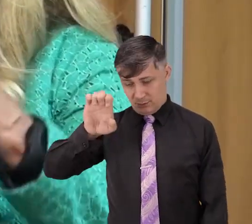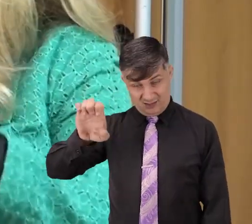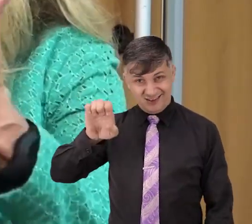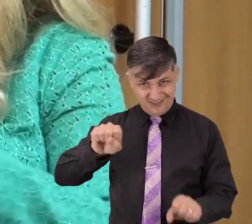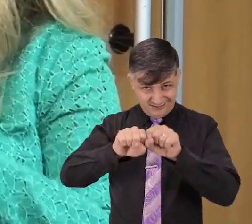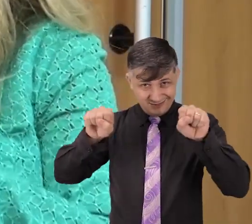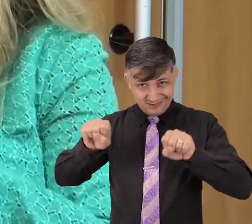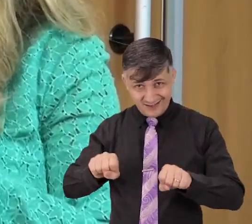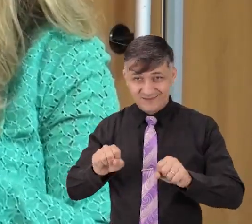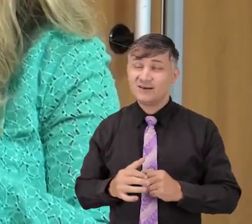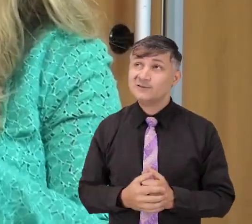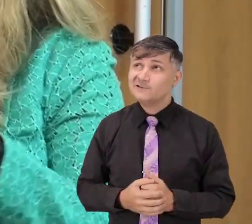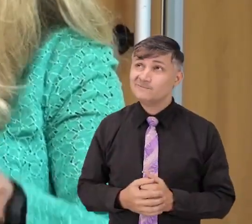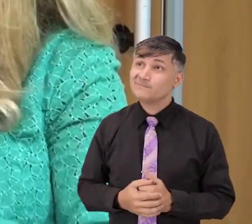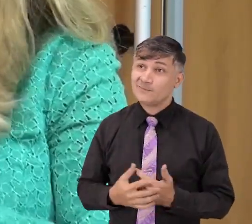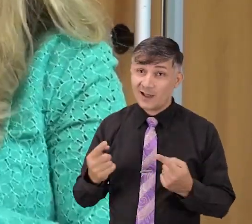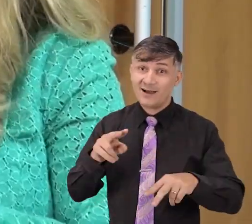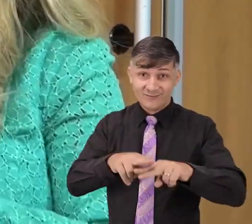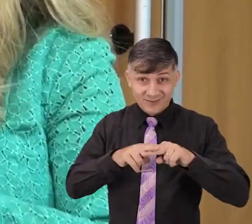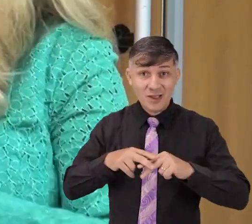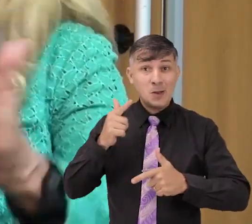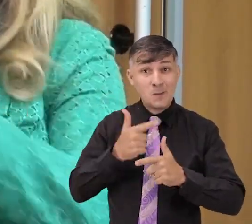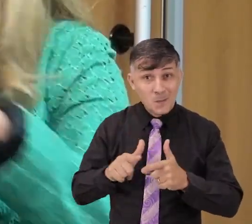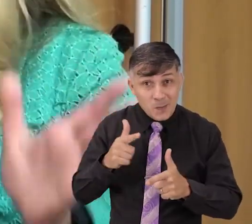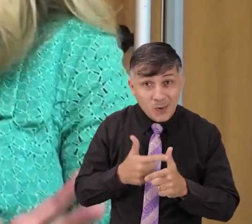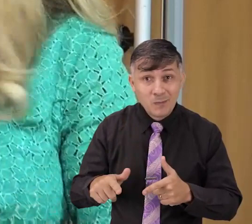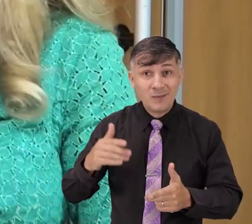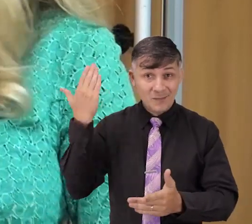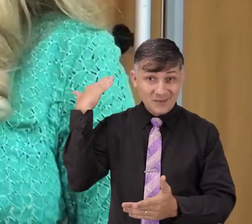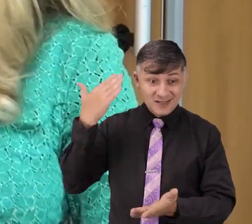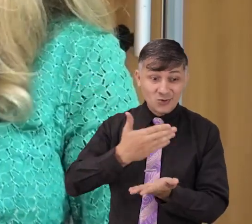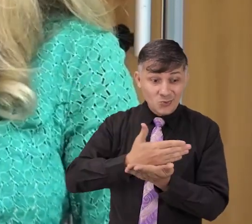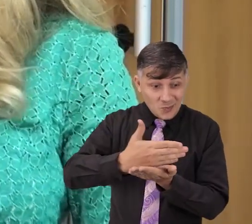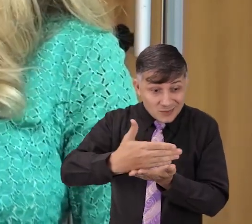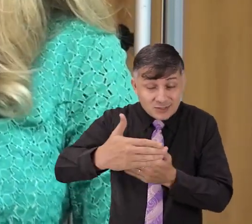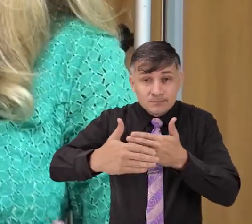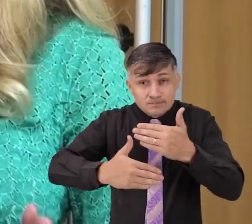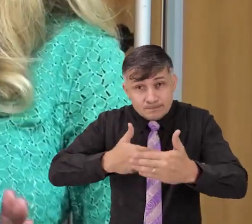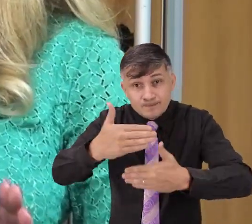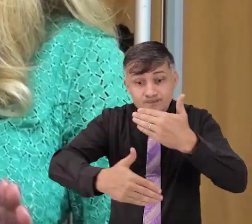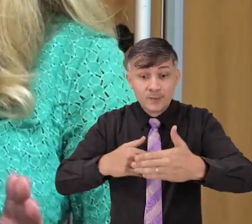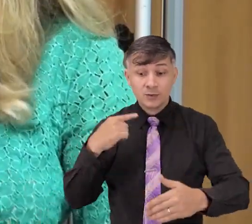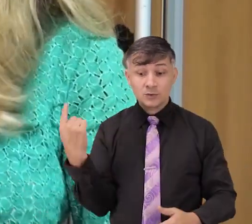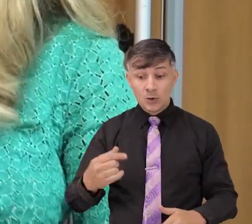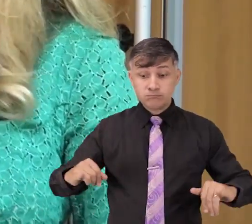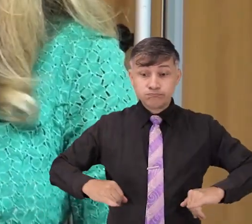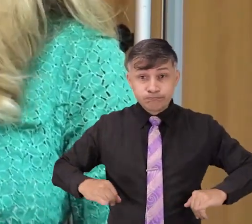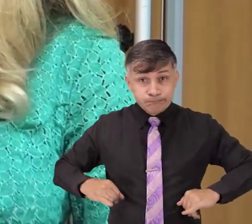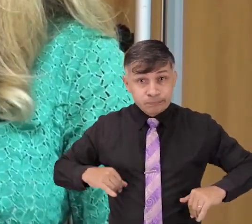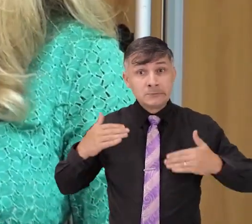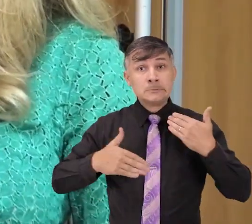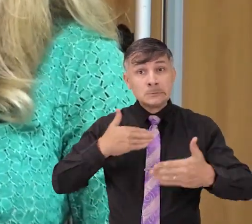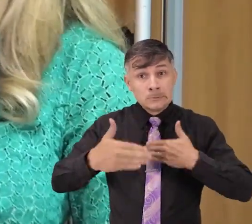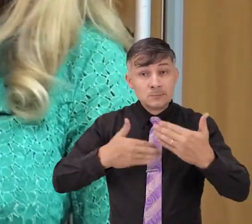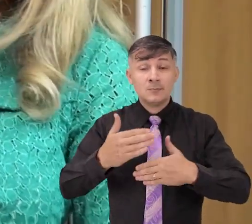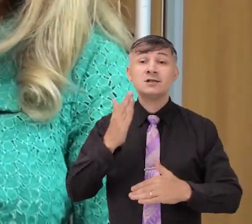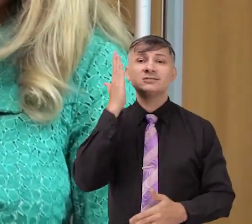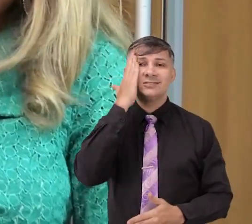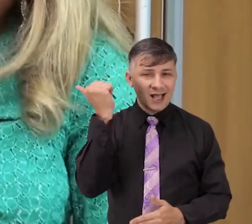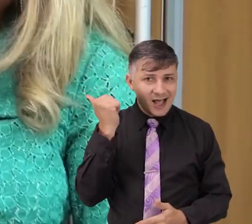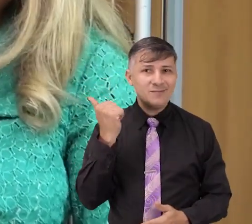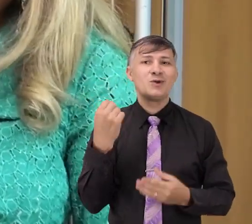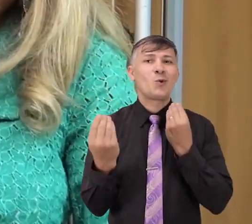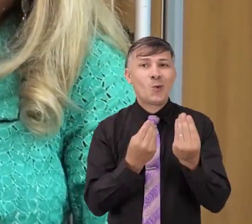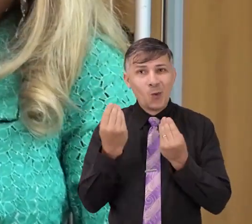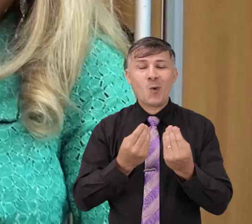essa problemática inicial, embrionária, nós passamos por ela. Então, nós sabemos muito bem o que é que nós sofremos. E